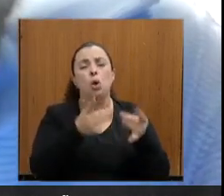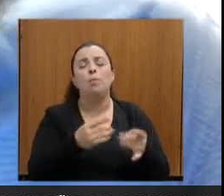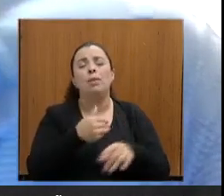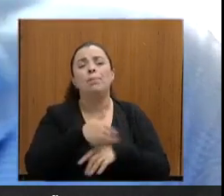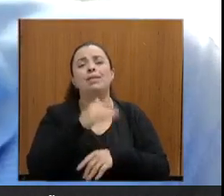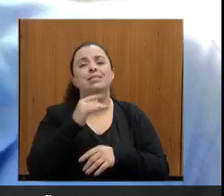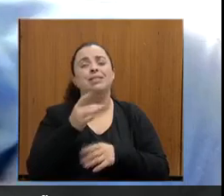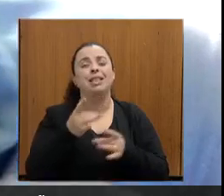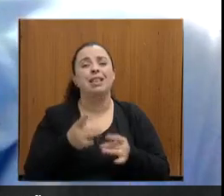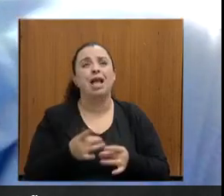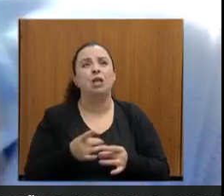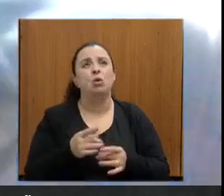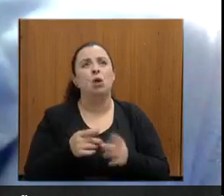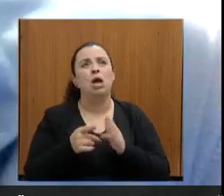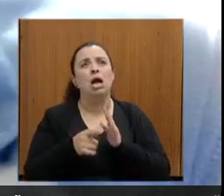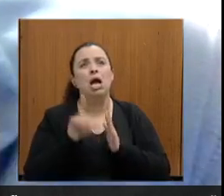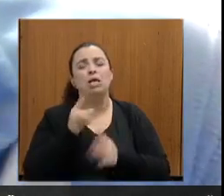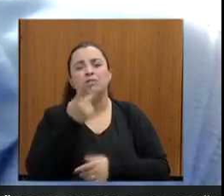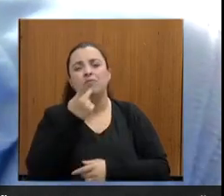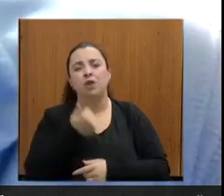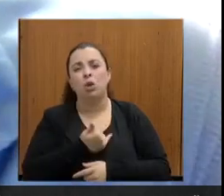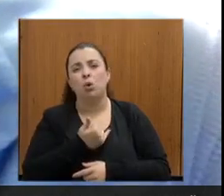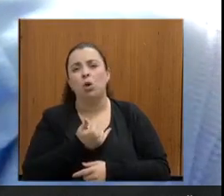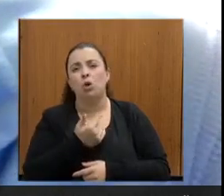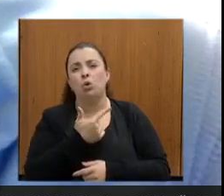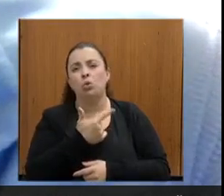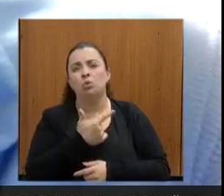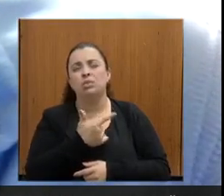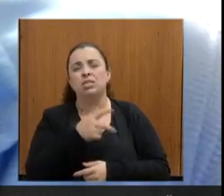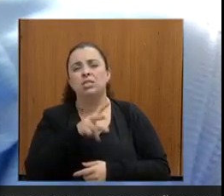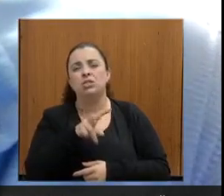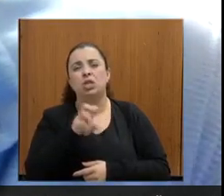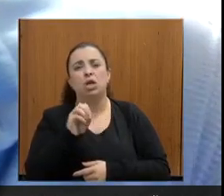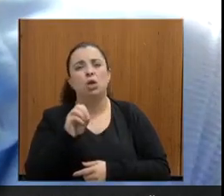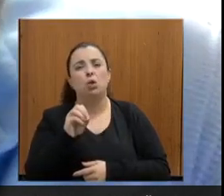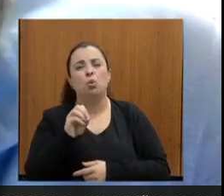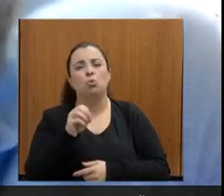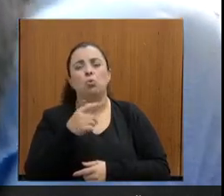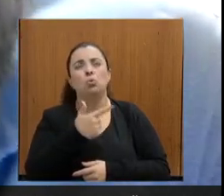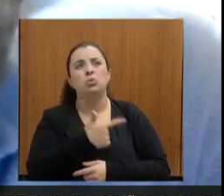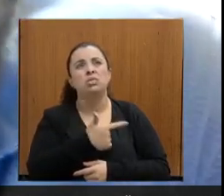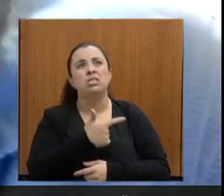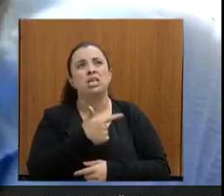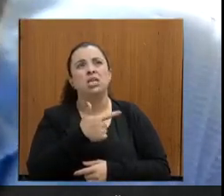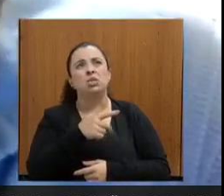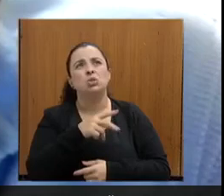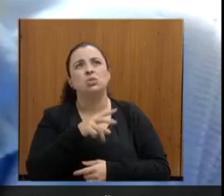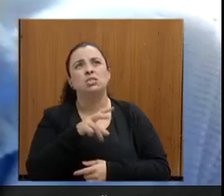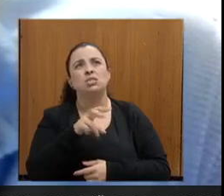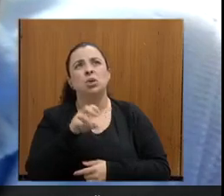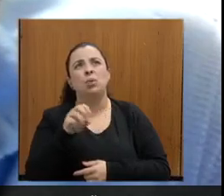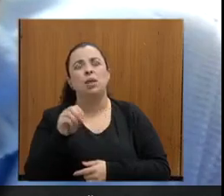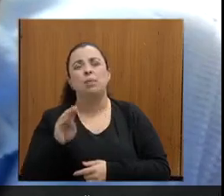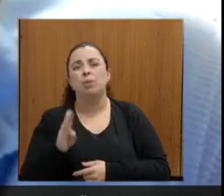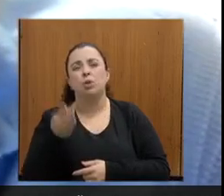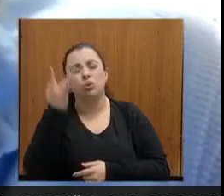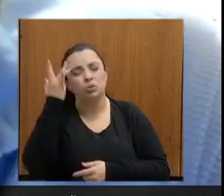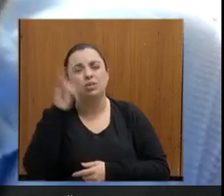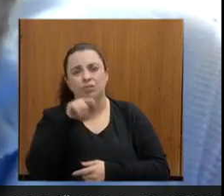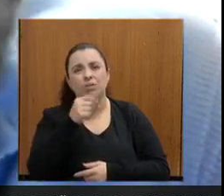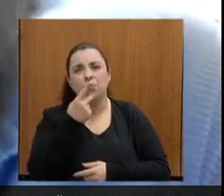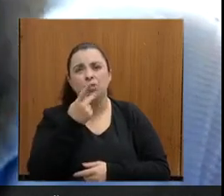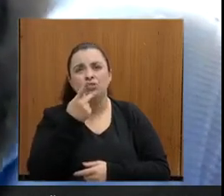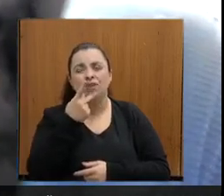tava em 200 não sei quantos bilhões Você pode até falar aí no secretar só para me reafirmar o número no microfone não tem